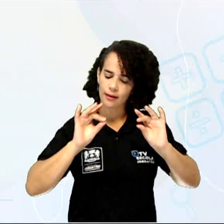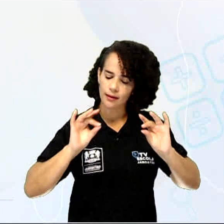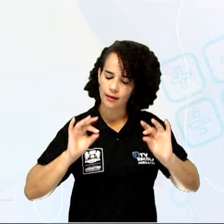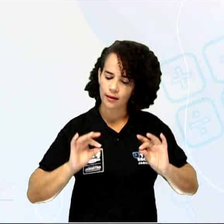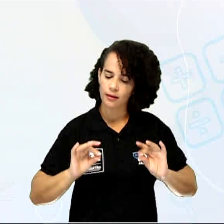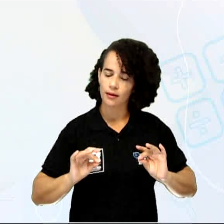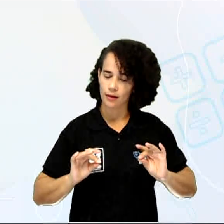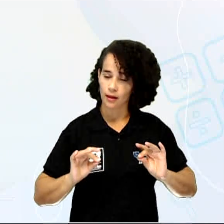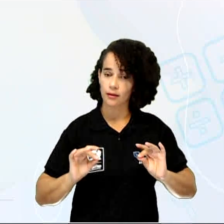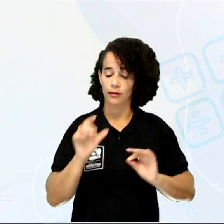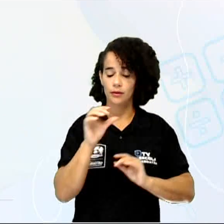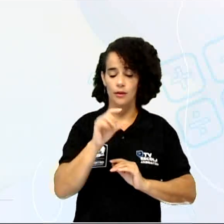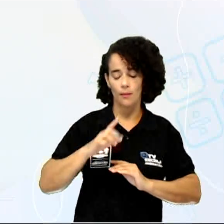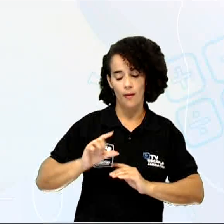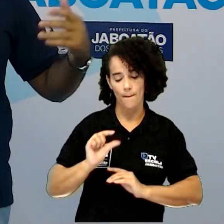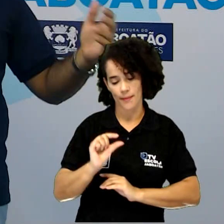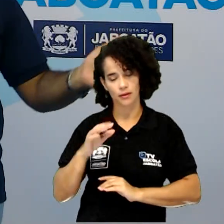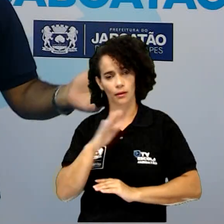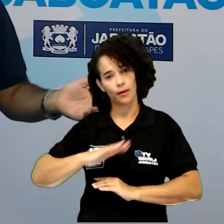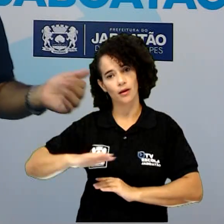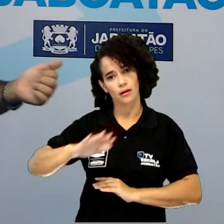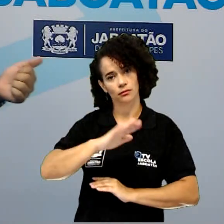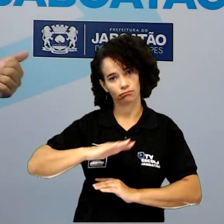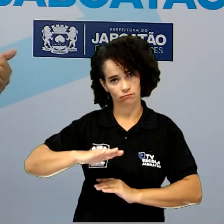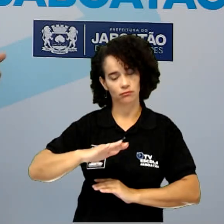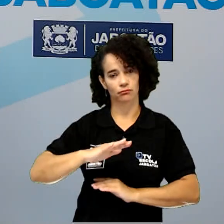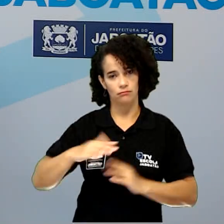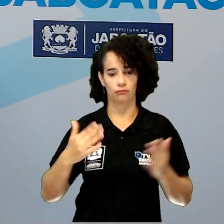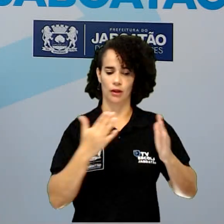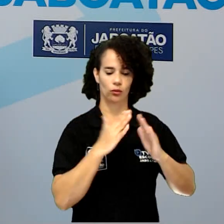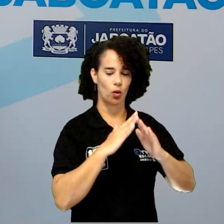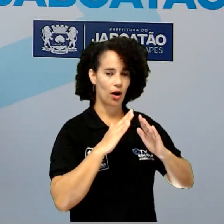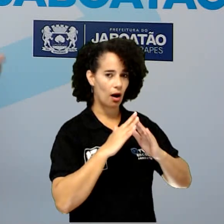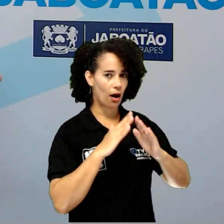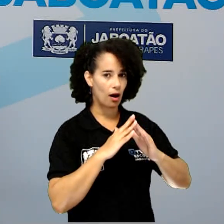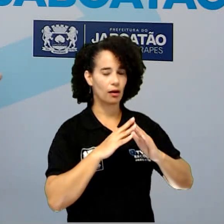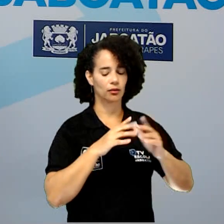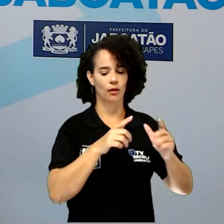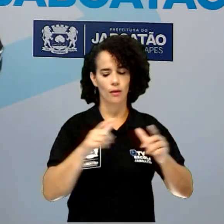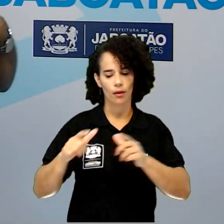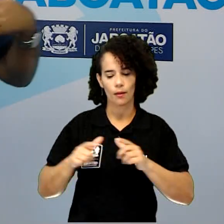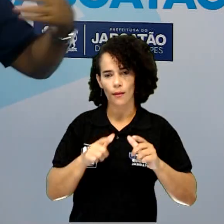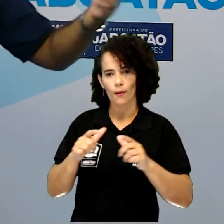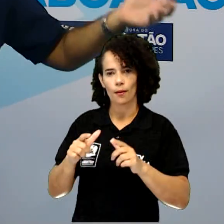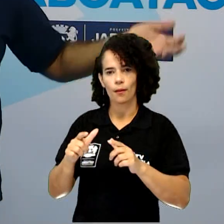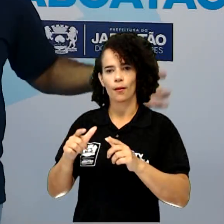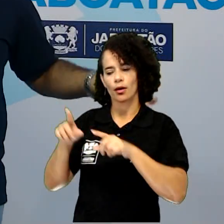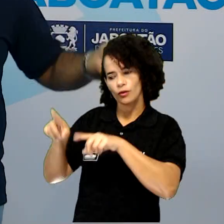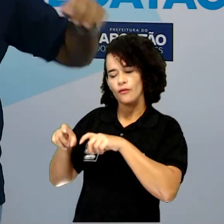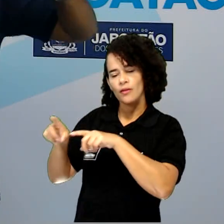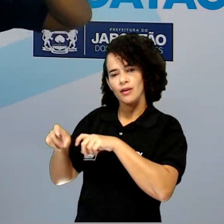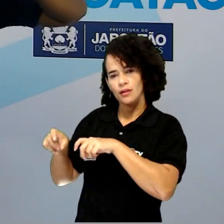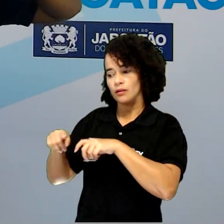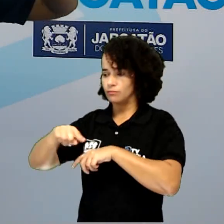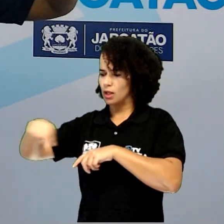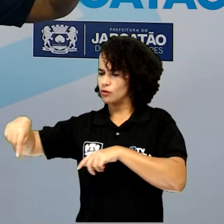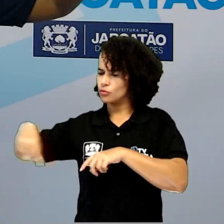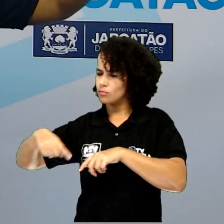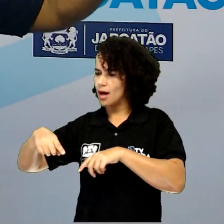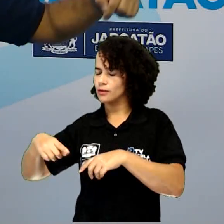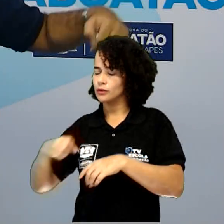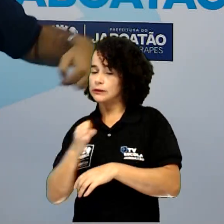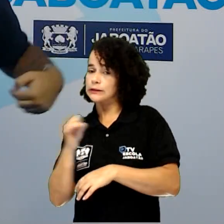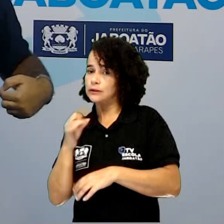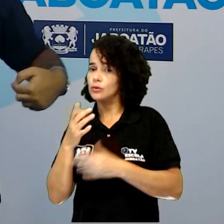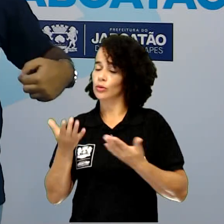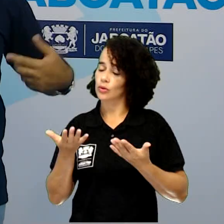uma parcela pequena do espaço, de uma casa, né, de um terreno, de uma fazenda. Desse espaço que eu estou aqui, se eu quiser fazer